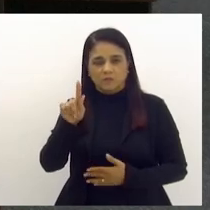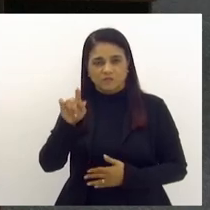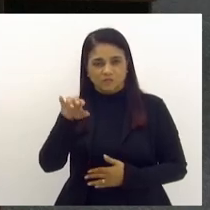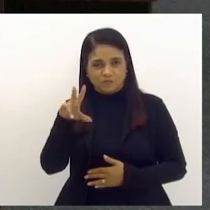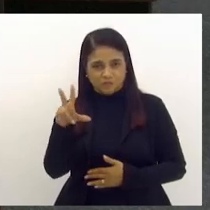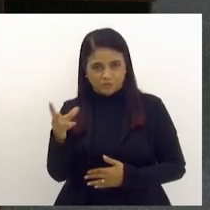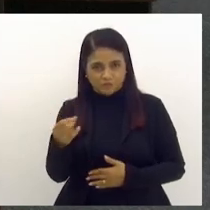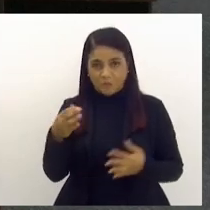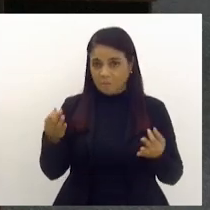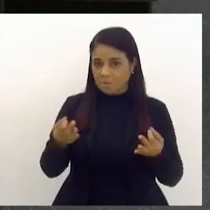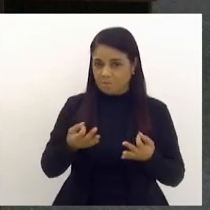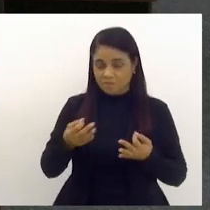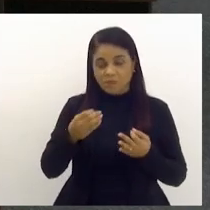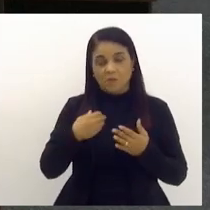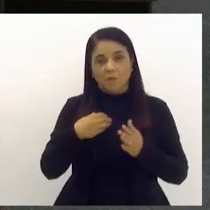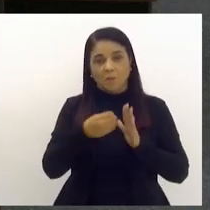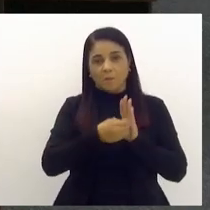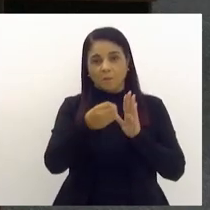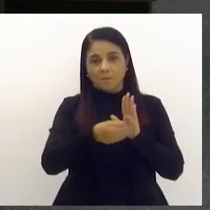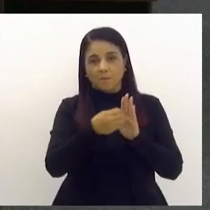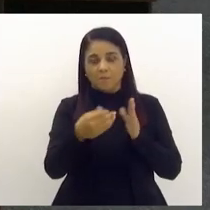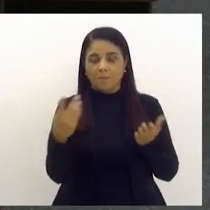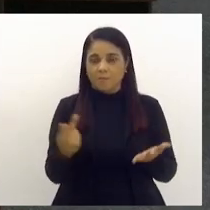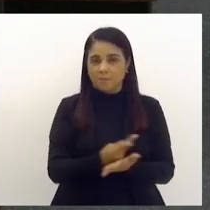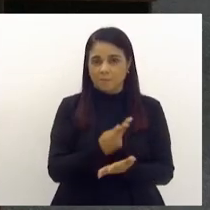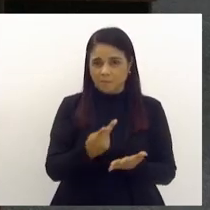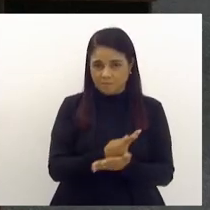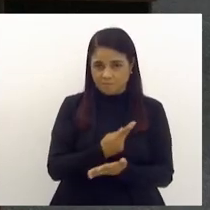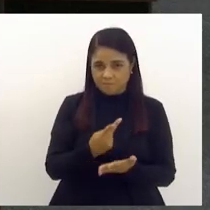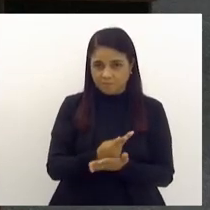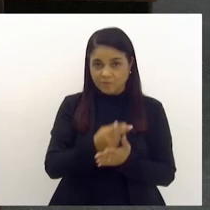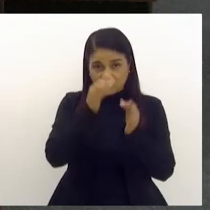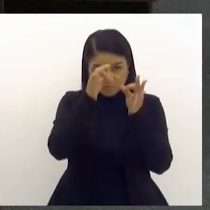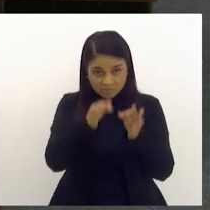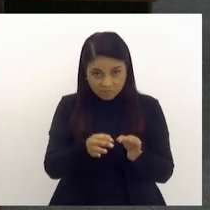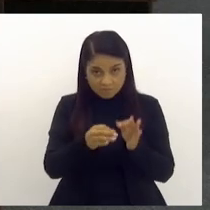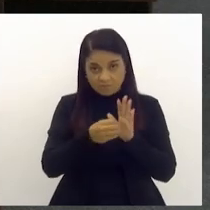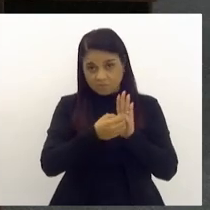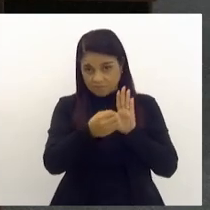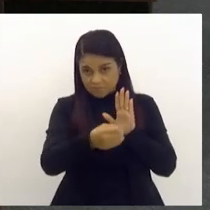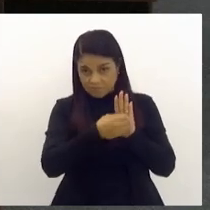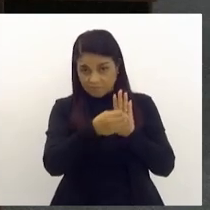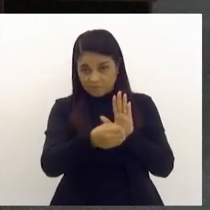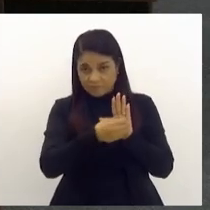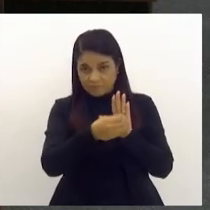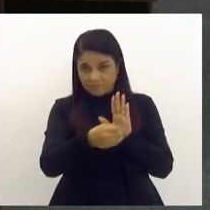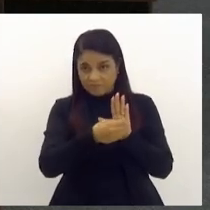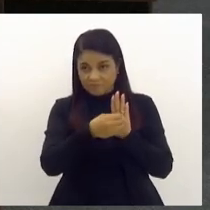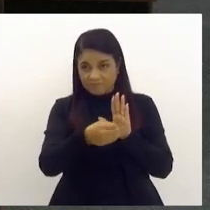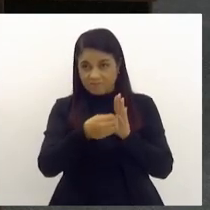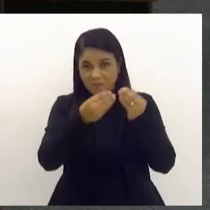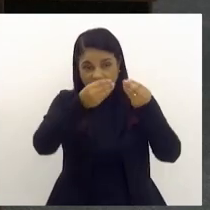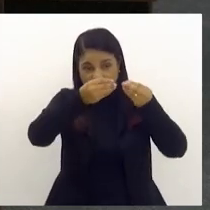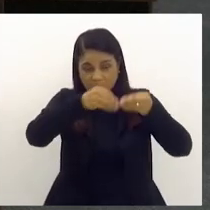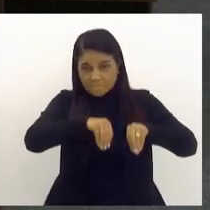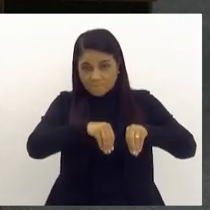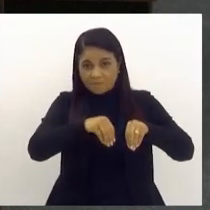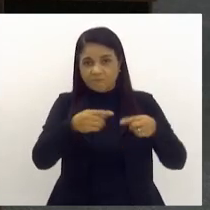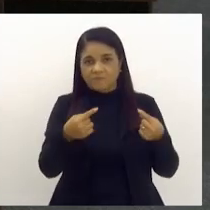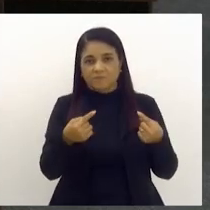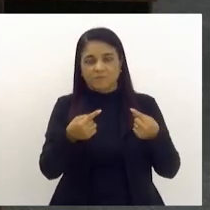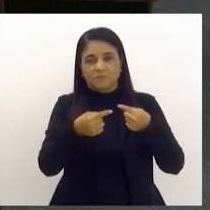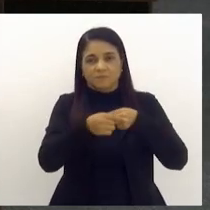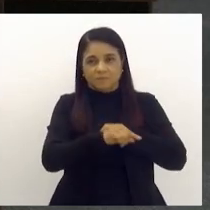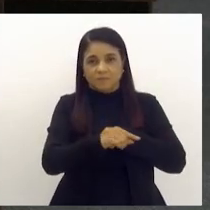O parecer dele está errado. O parecer correto é prejudicar as